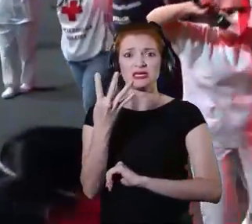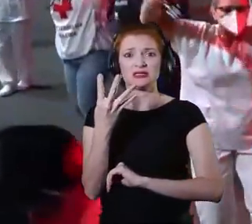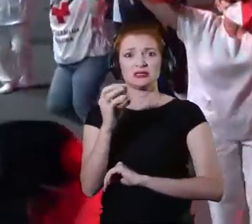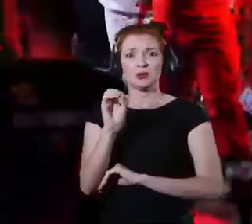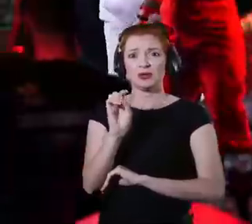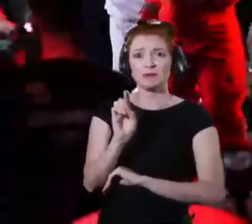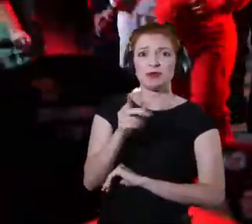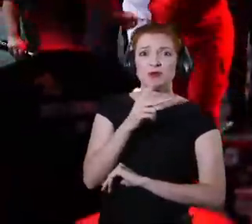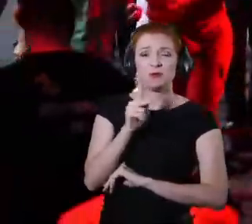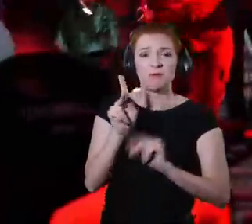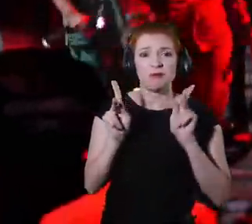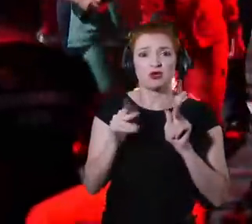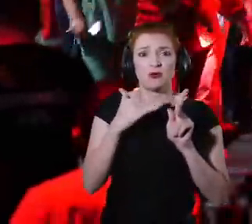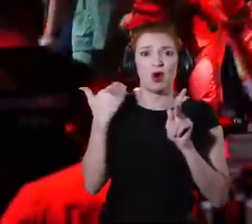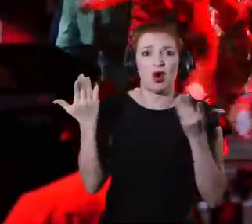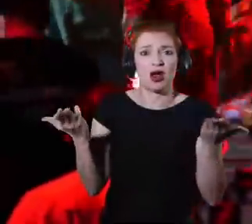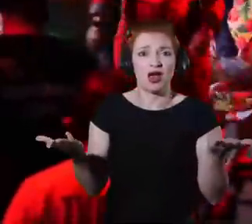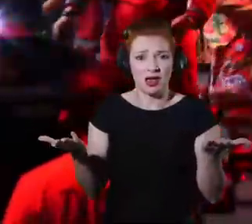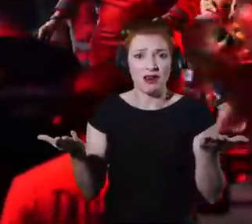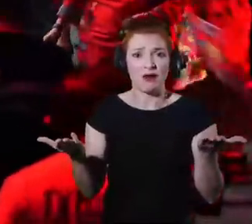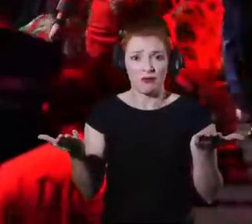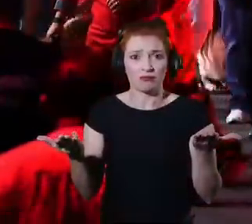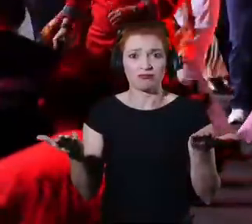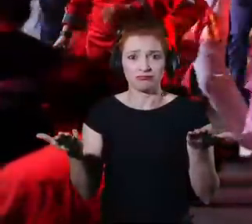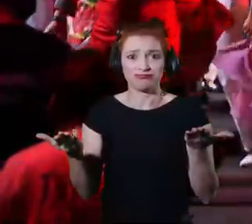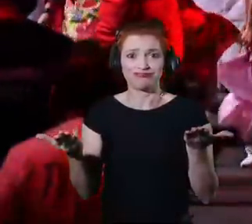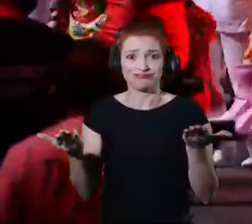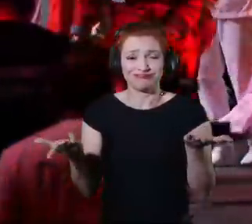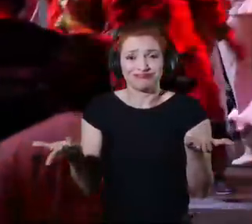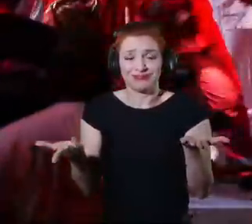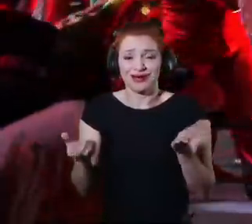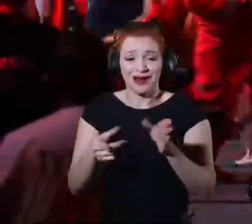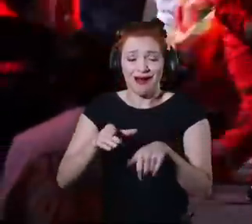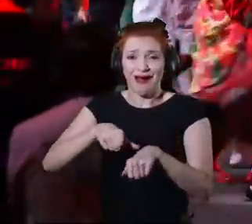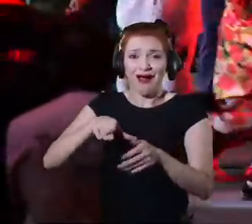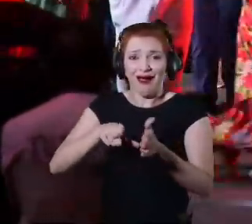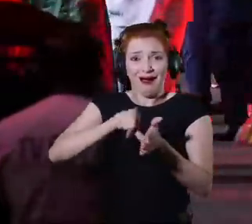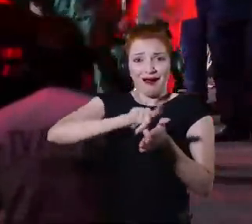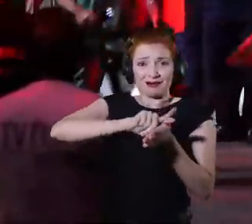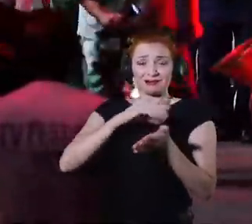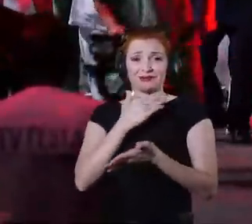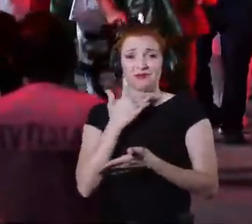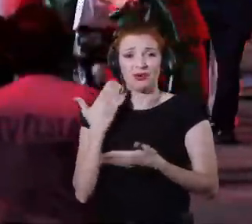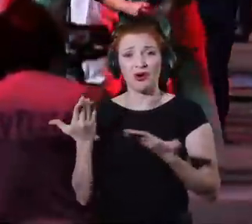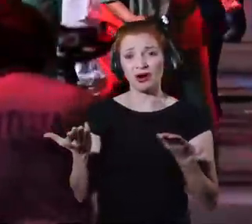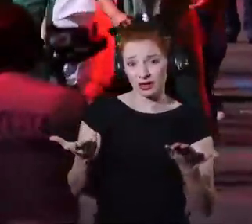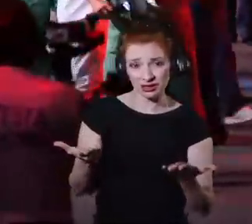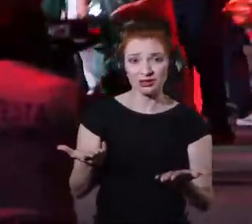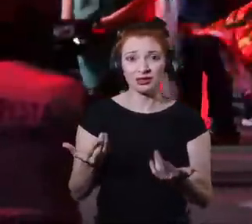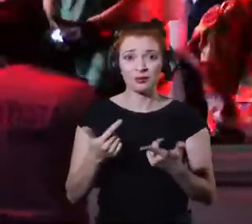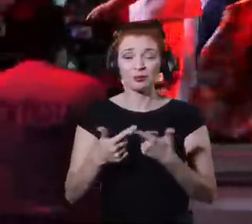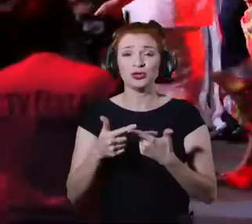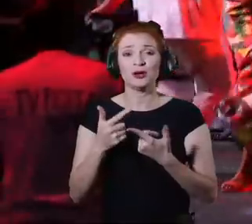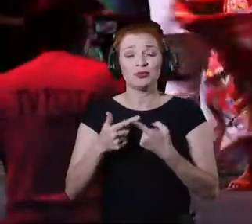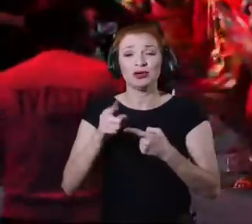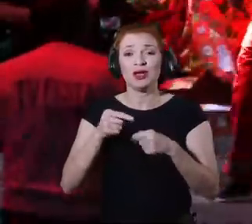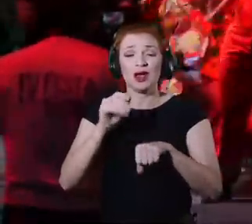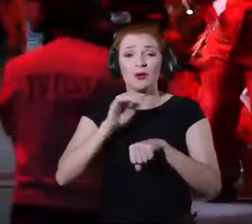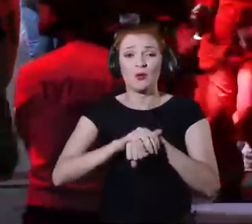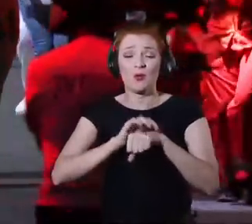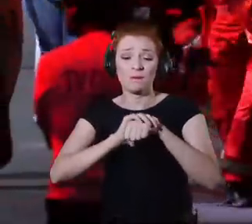mil pessoas, corações que pulsaram antes do tempo que deveriam parar, né? E em função de uma